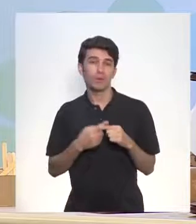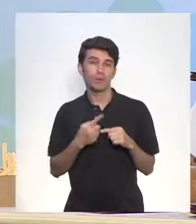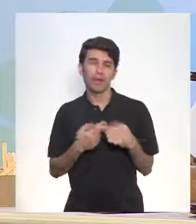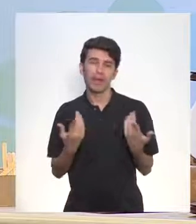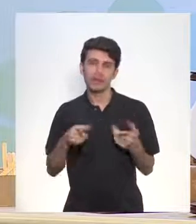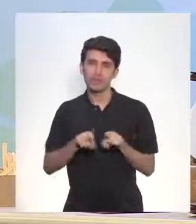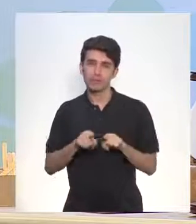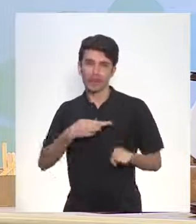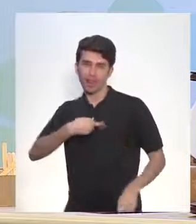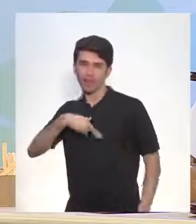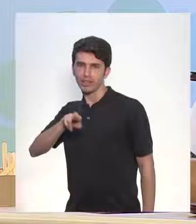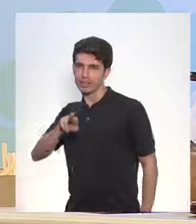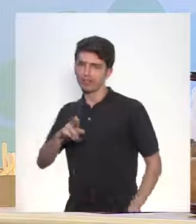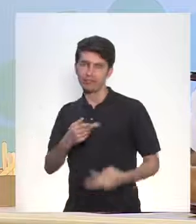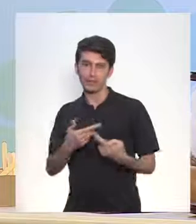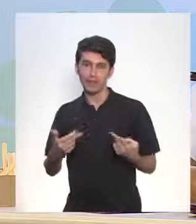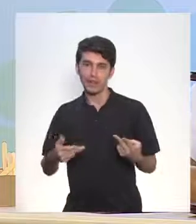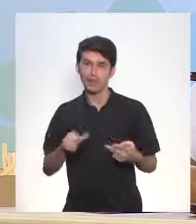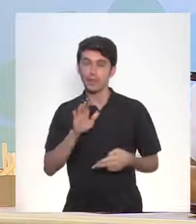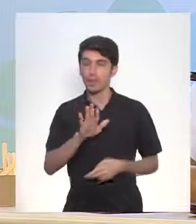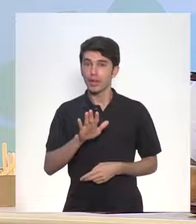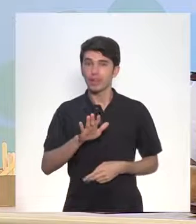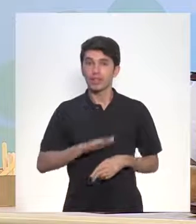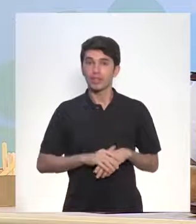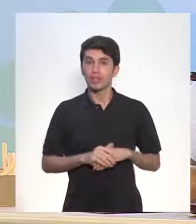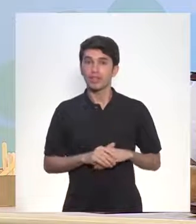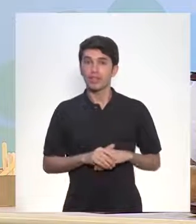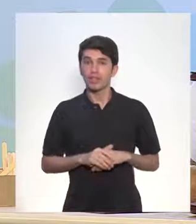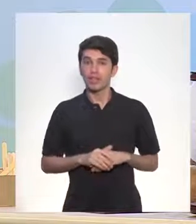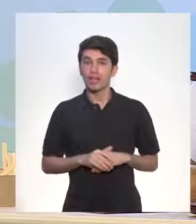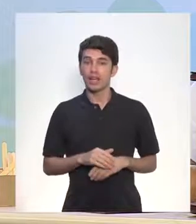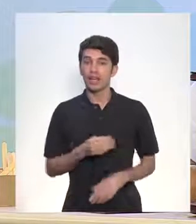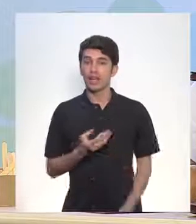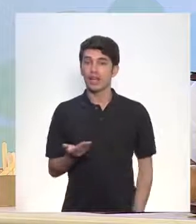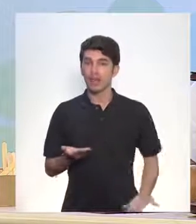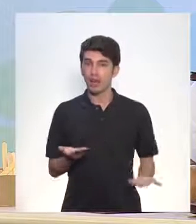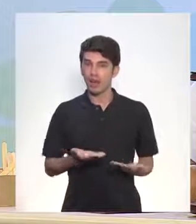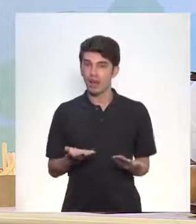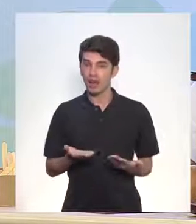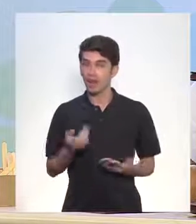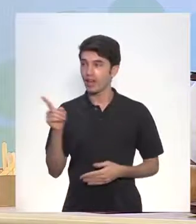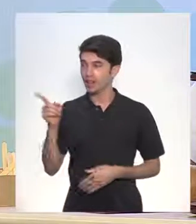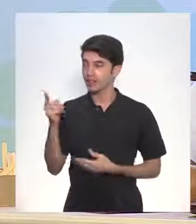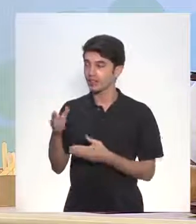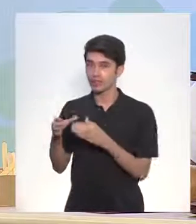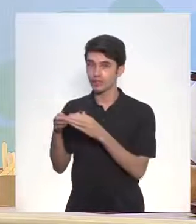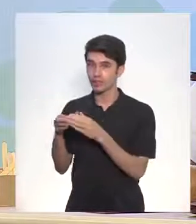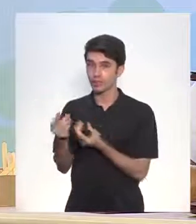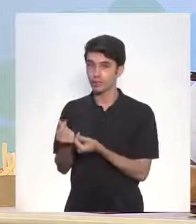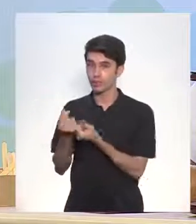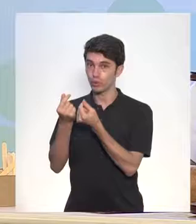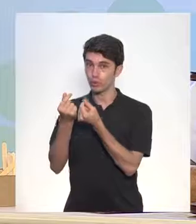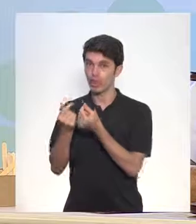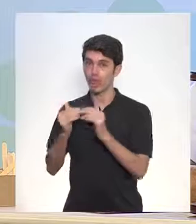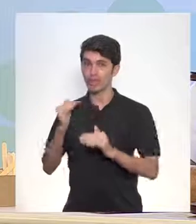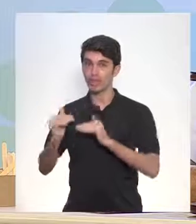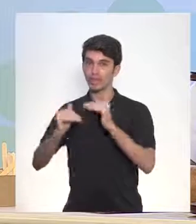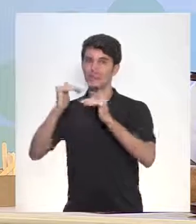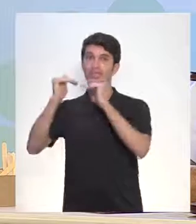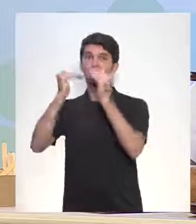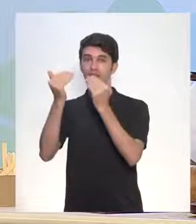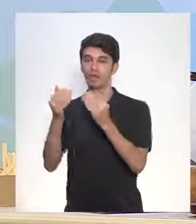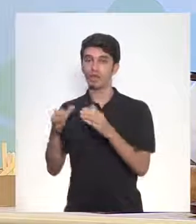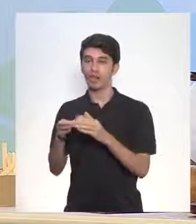da religião e tudo mais. Bom, agora, esses burgueses, essa ascensão da classe